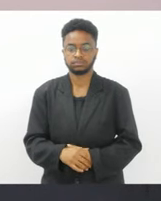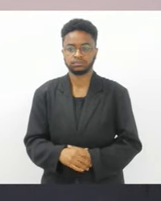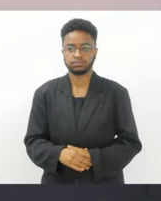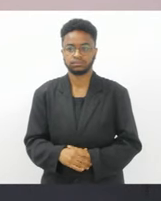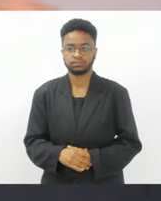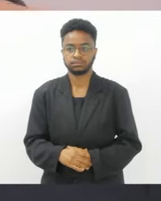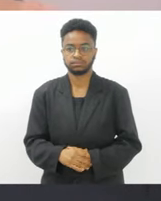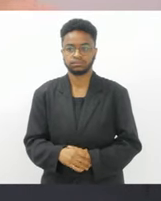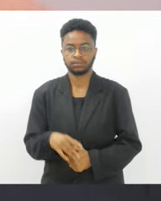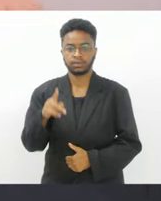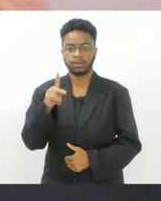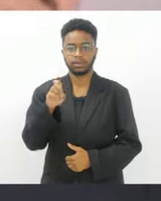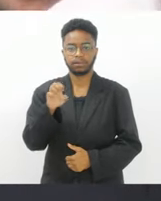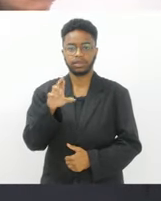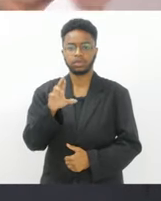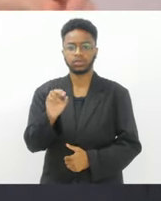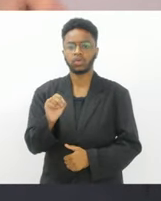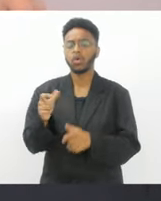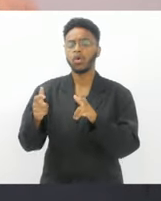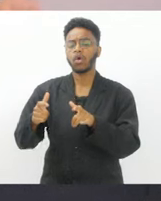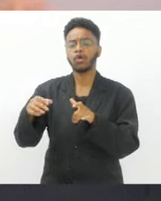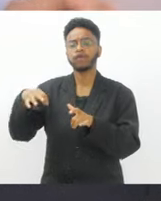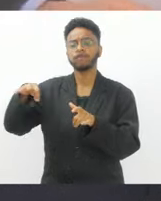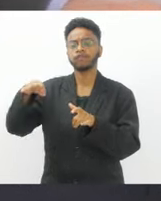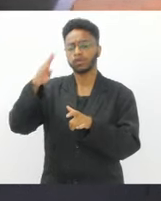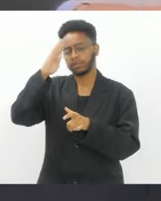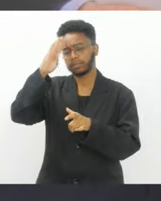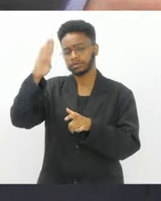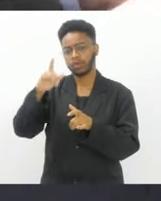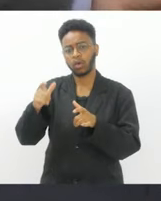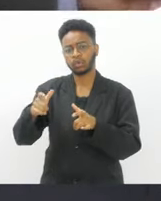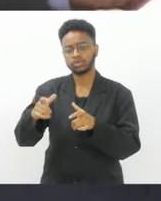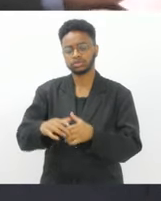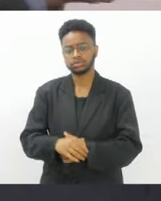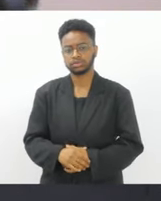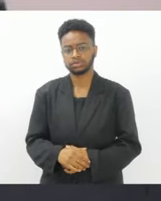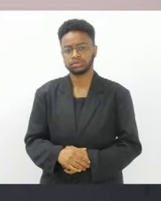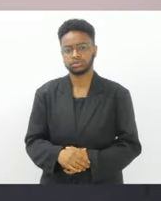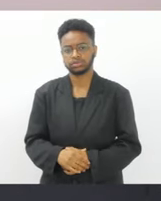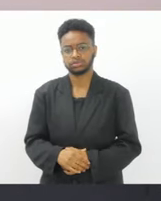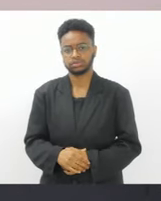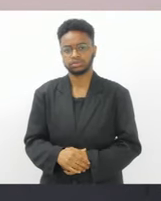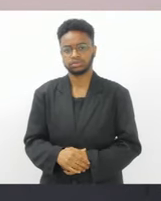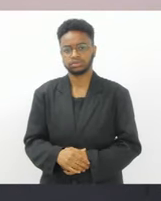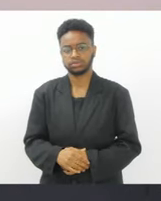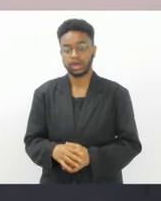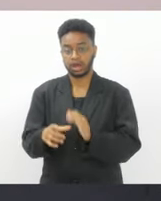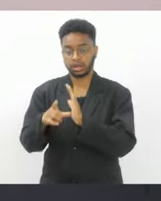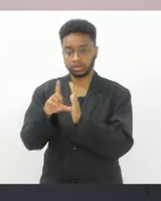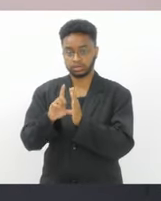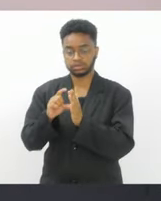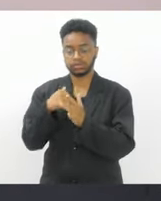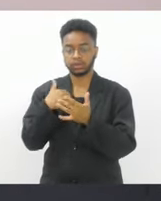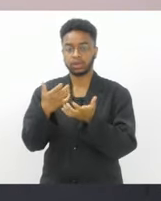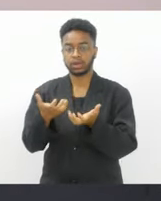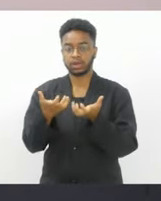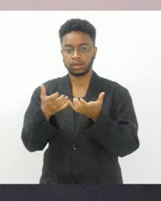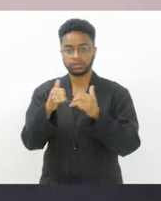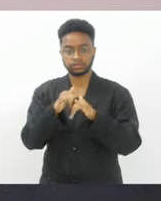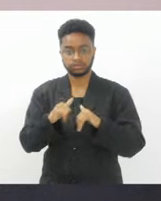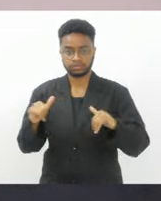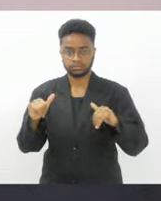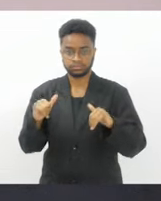ô Pedro, cadê a folha principal aqui? Aqui. Queria, antes, dizer que